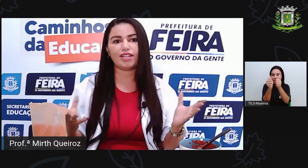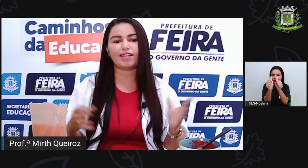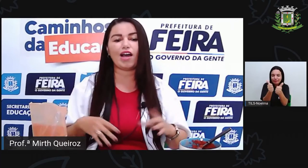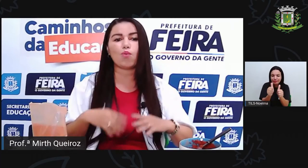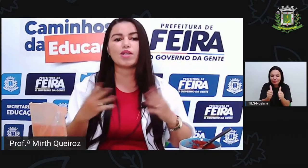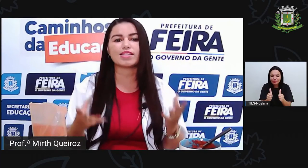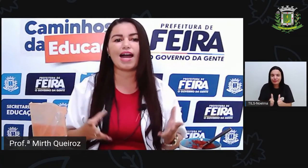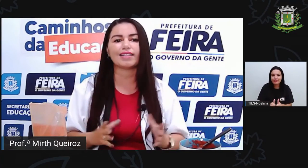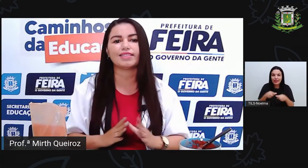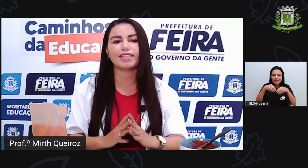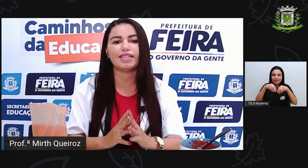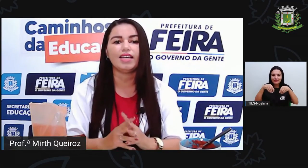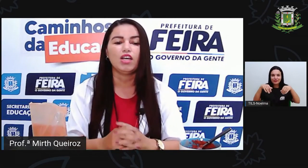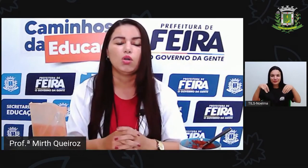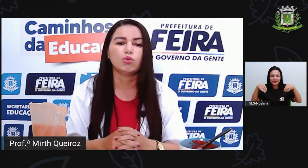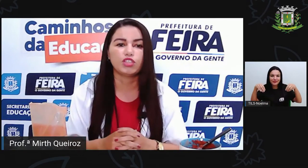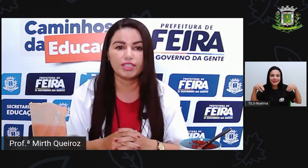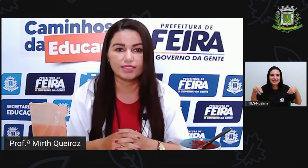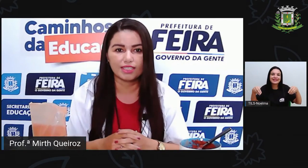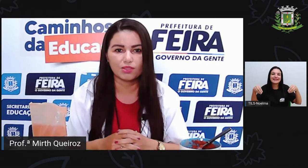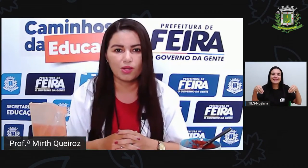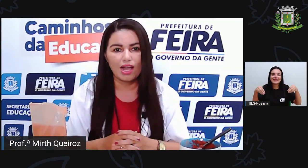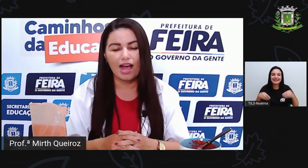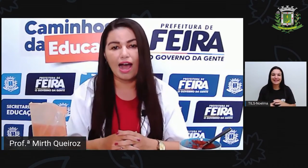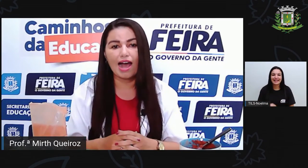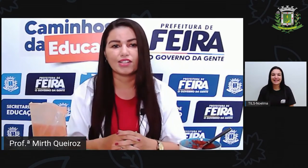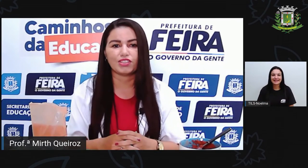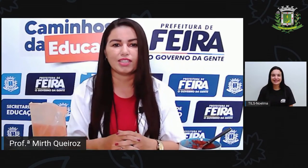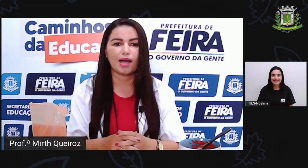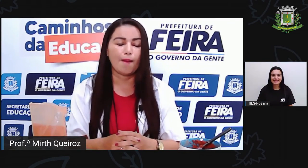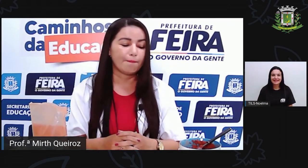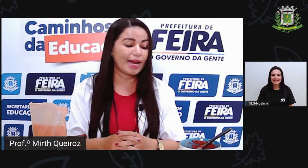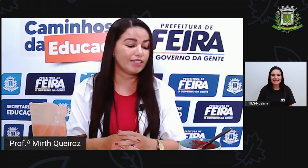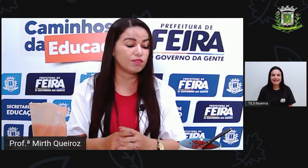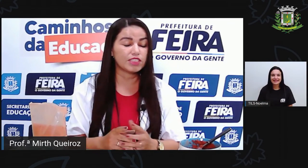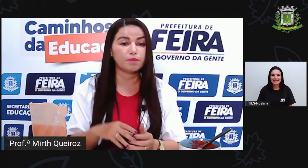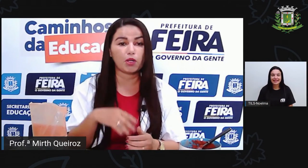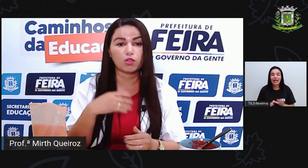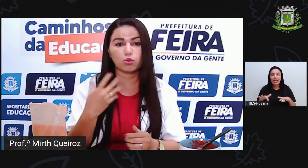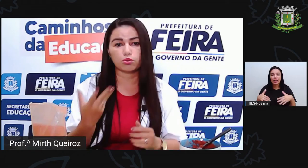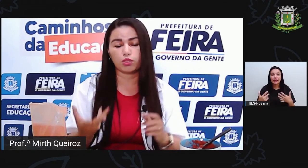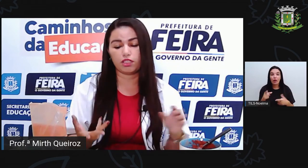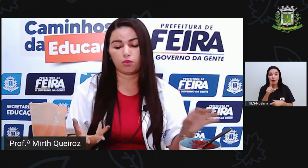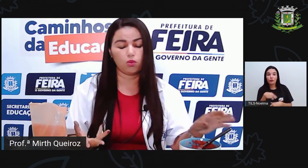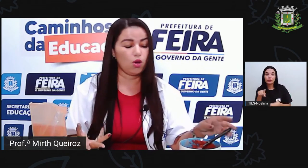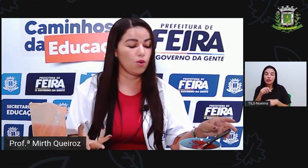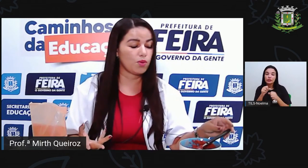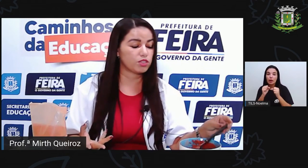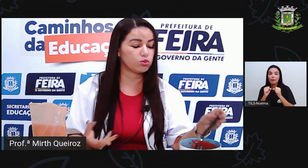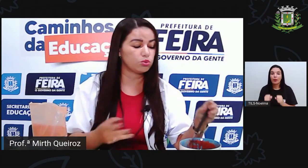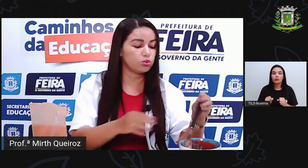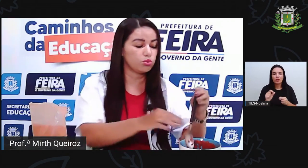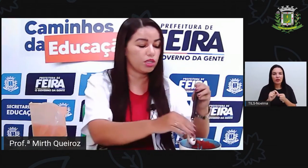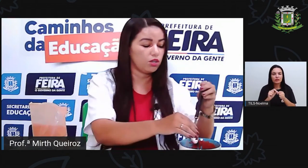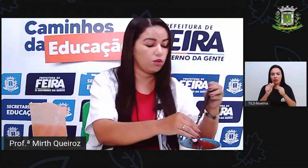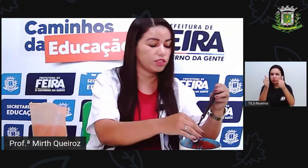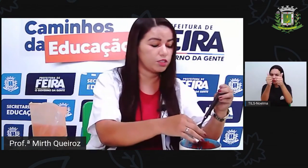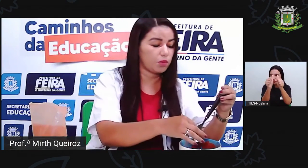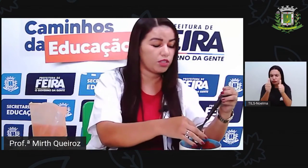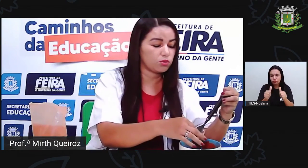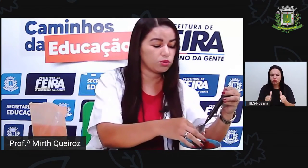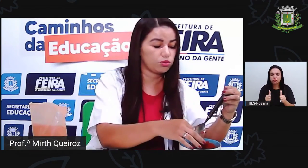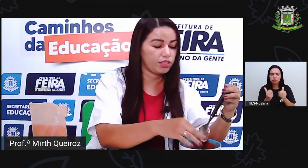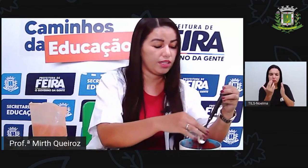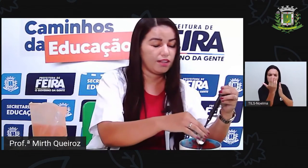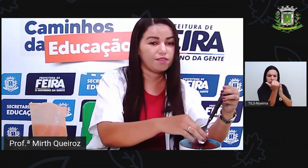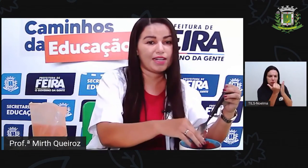argila, né? Algumas artes aí Utilizando argila Para isso vocês podem construir Ou uma escultura Ou vocês